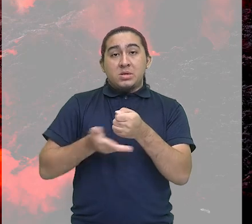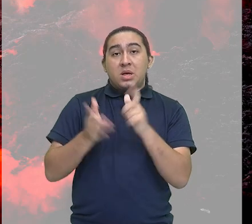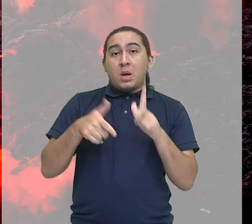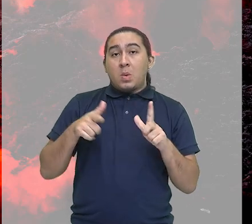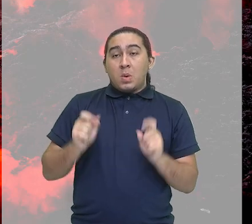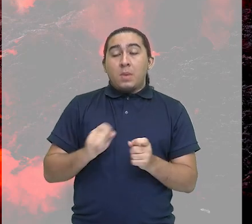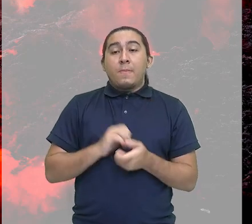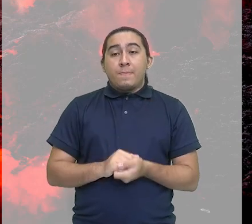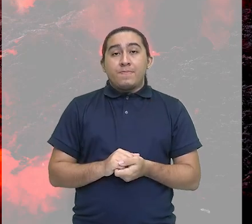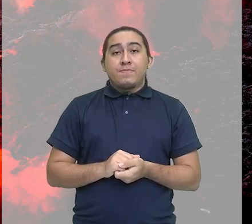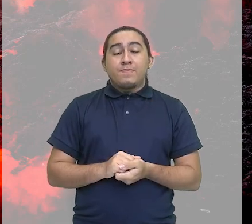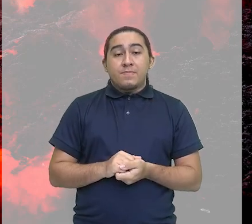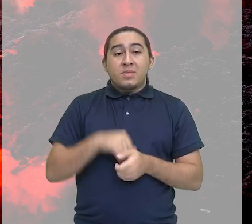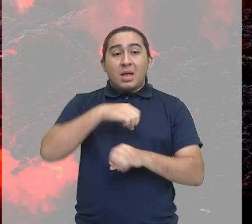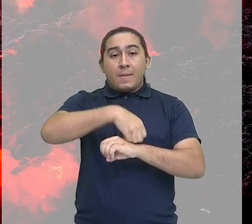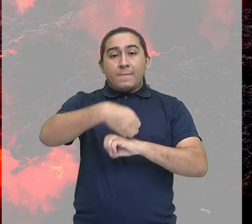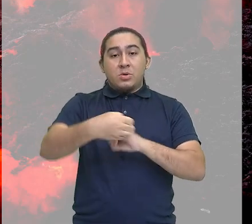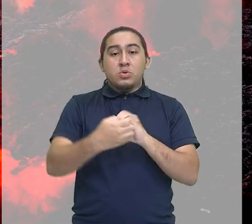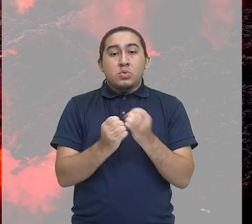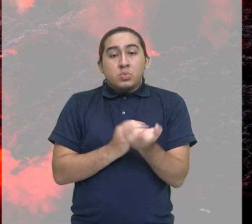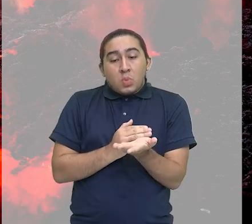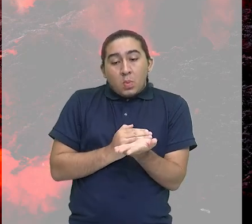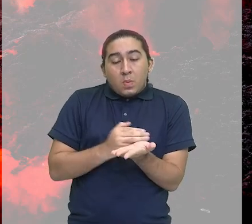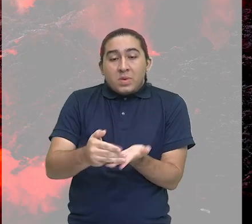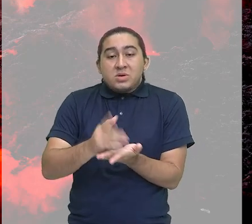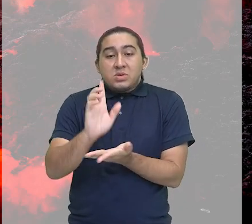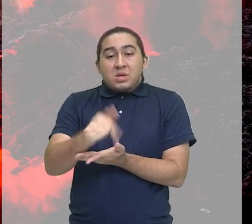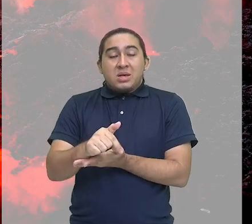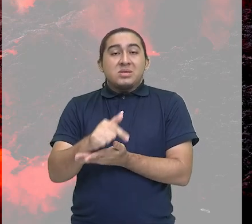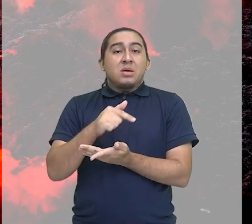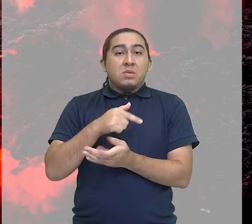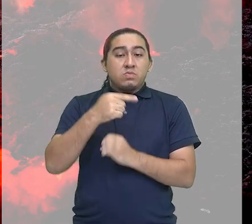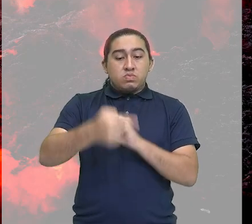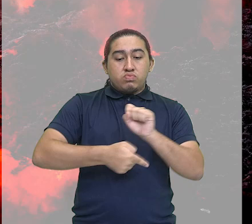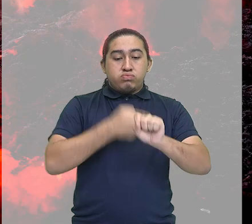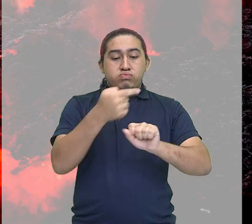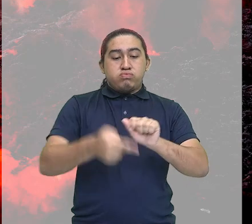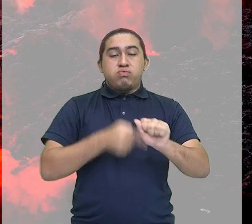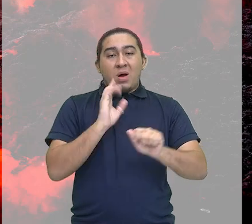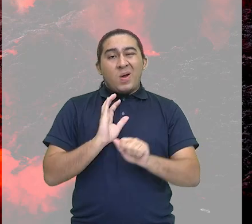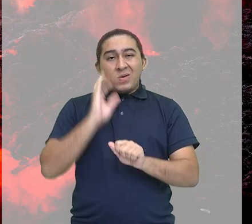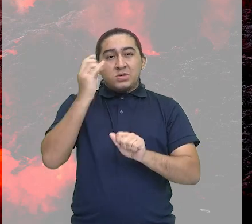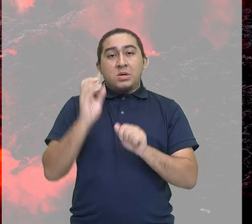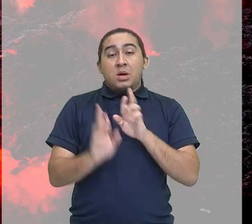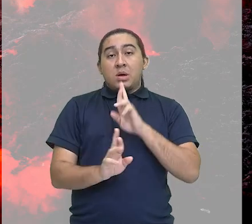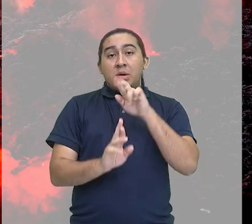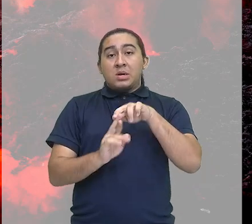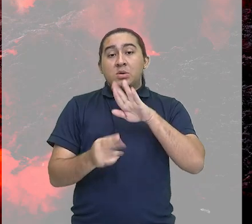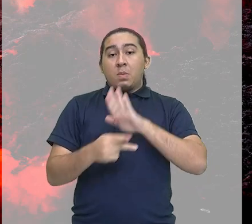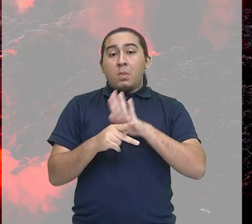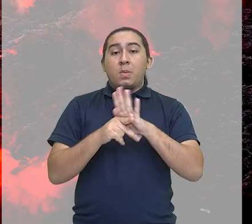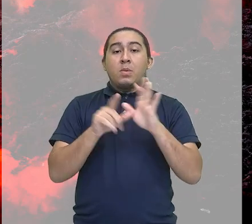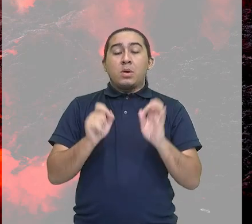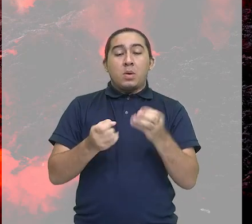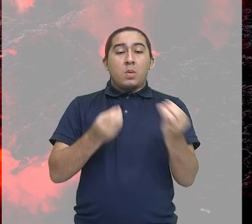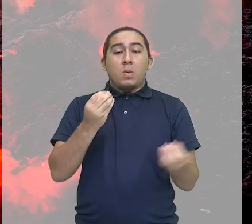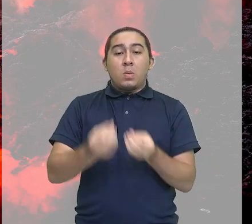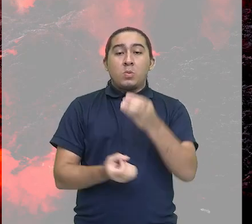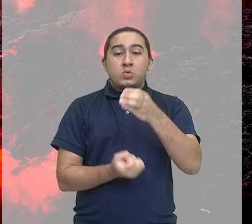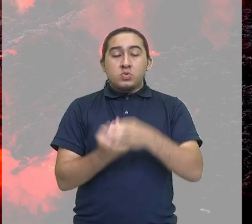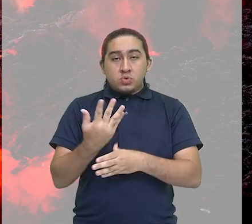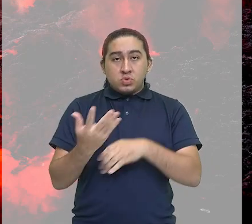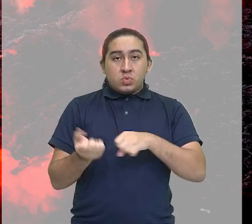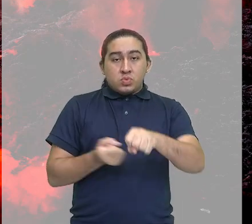a partícula que teve o início para essa grande explosão, né, sobre aí a origem, né,